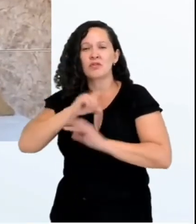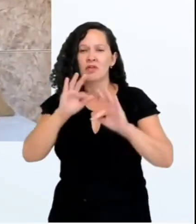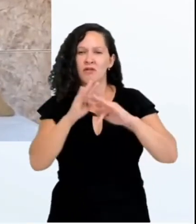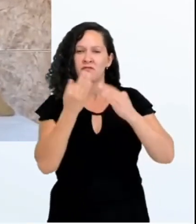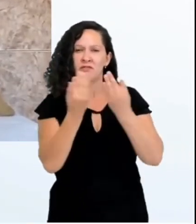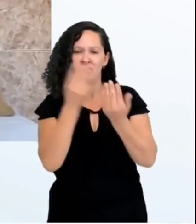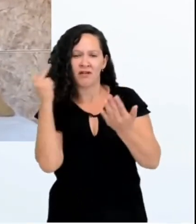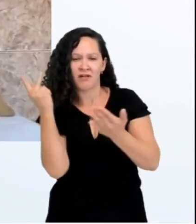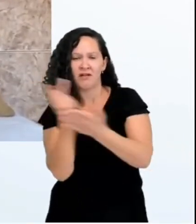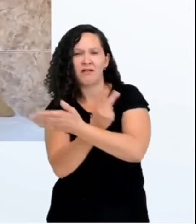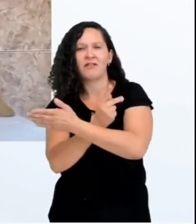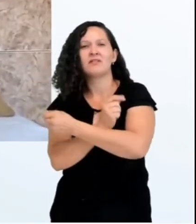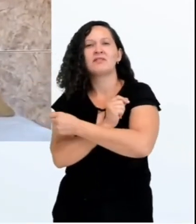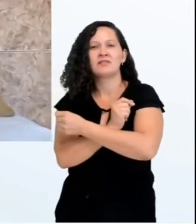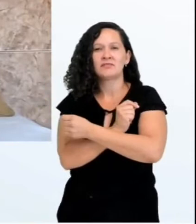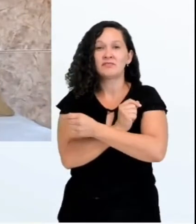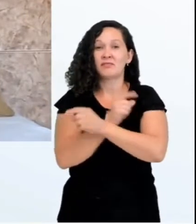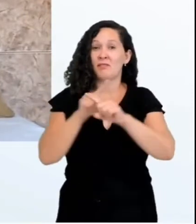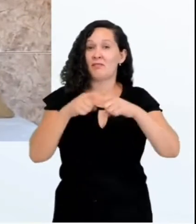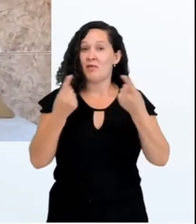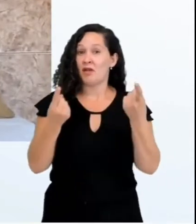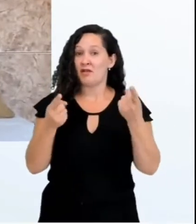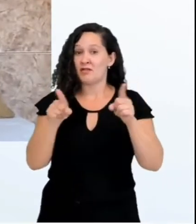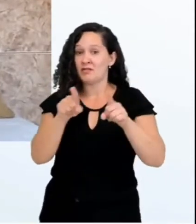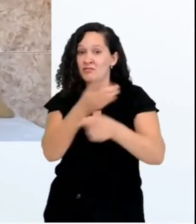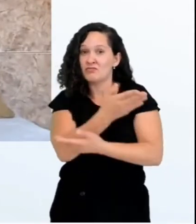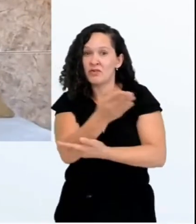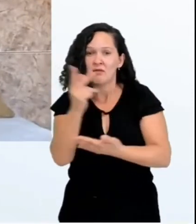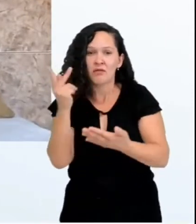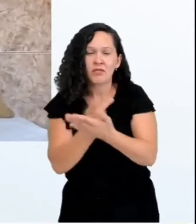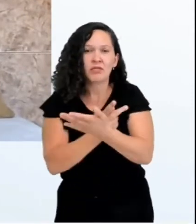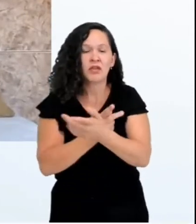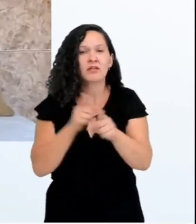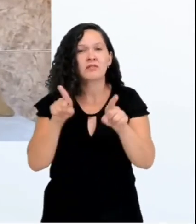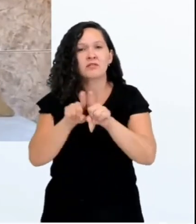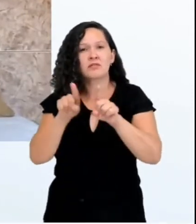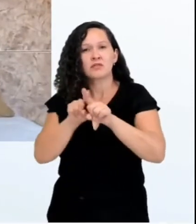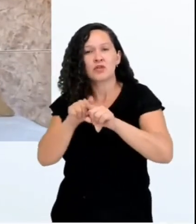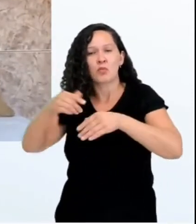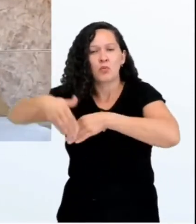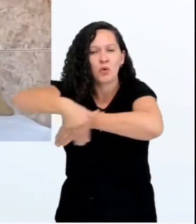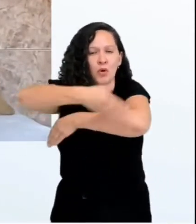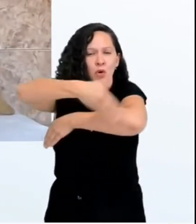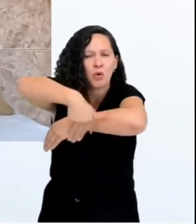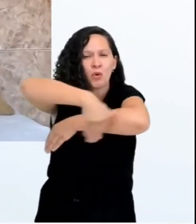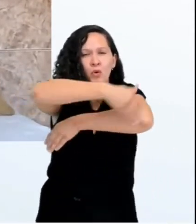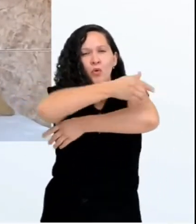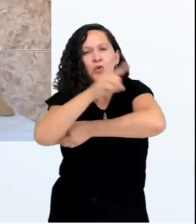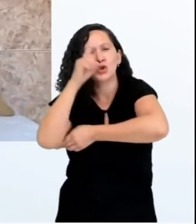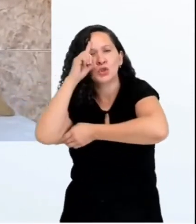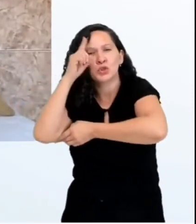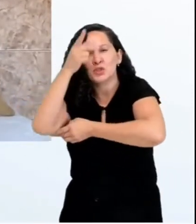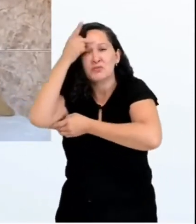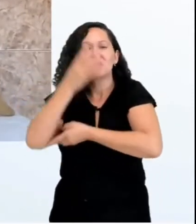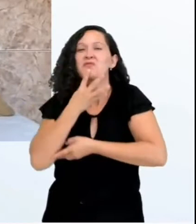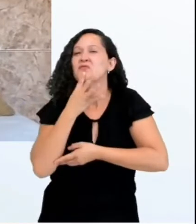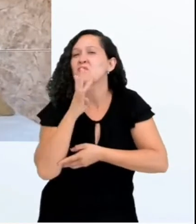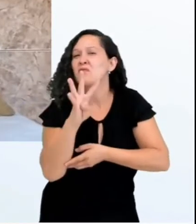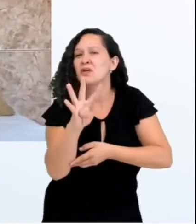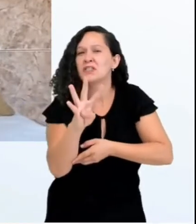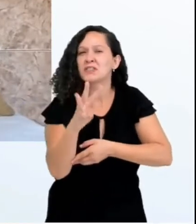é causado. Além disso, mais 6 são ocorridos, inclusive nas ruas, por